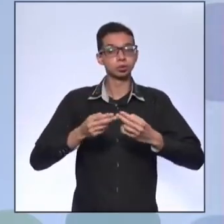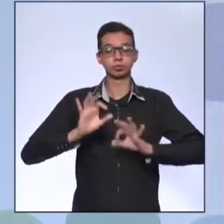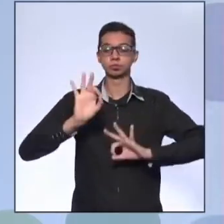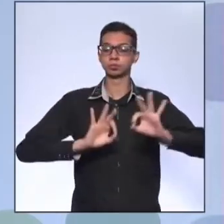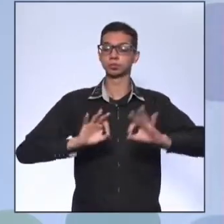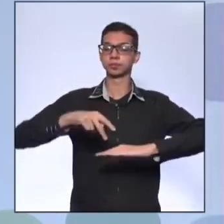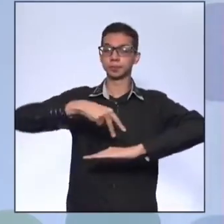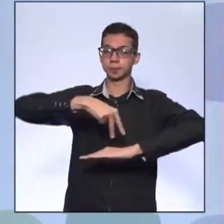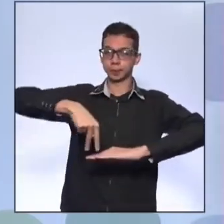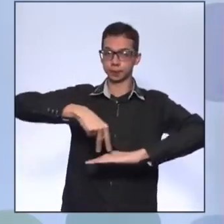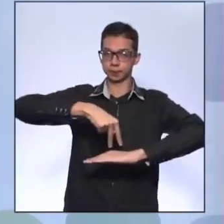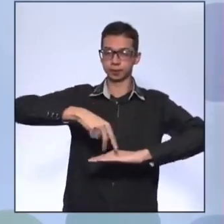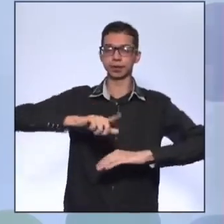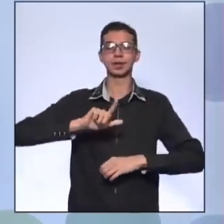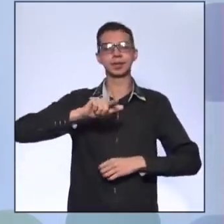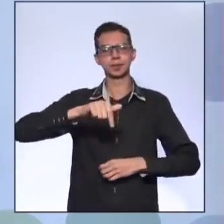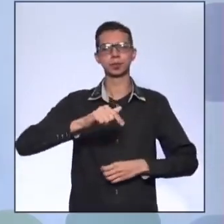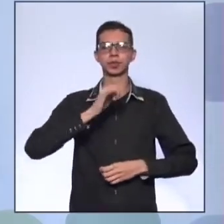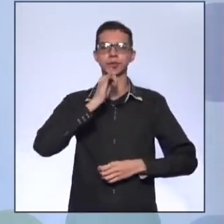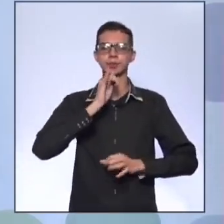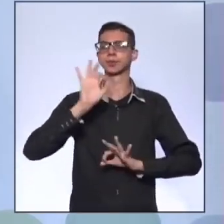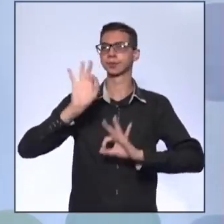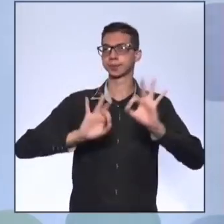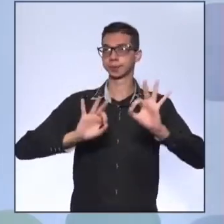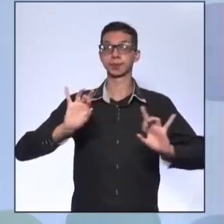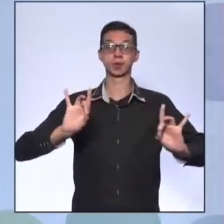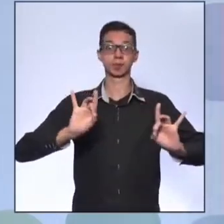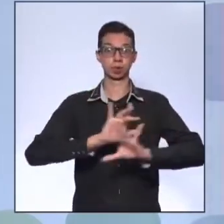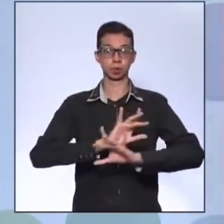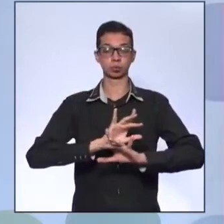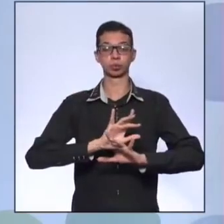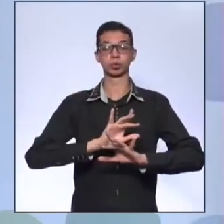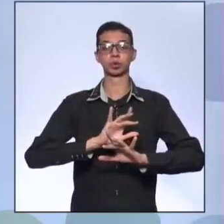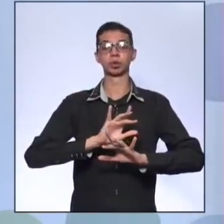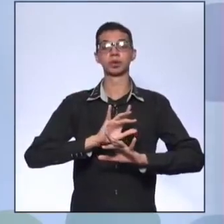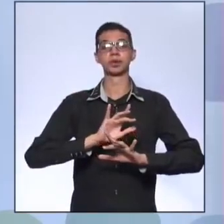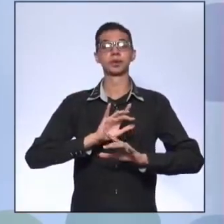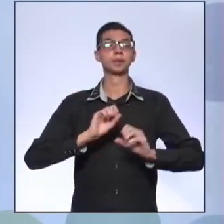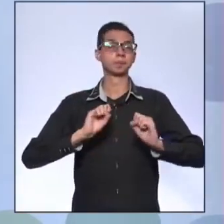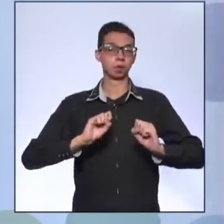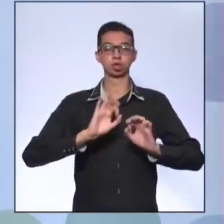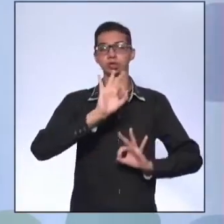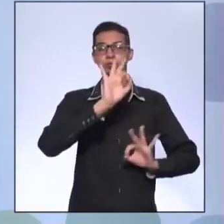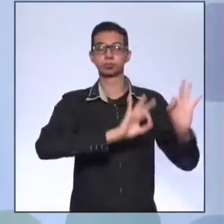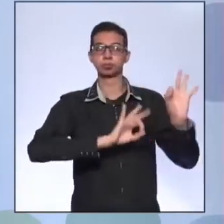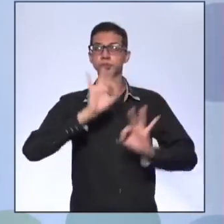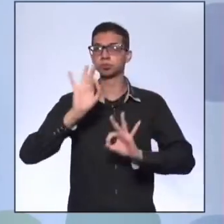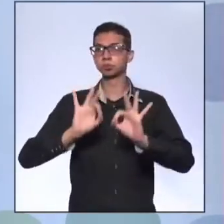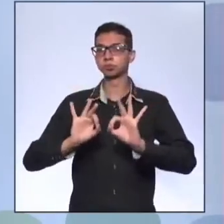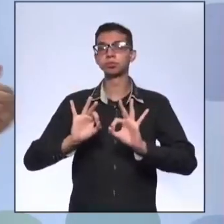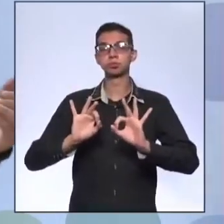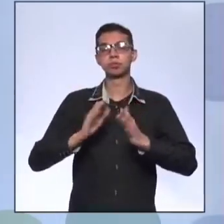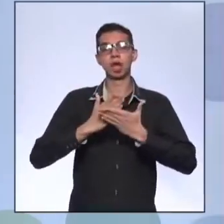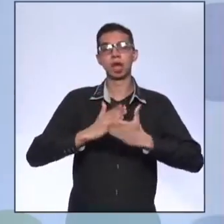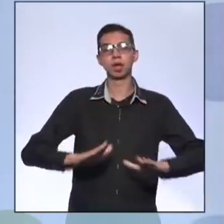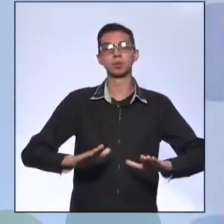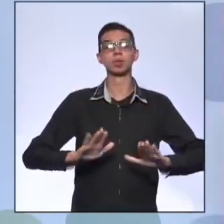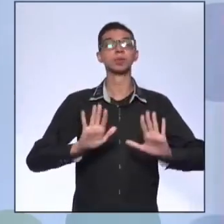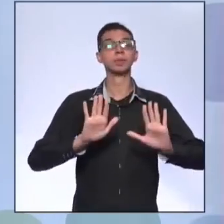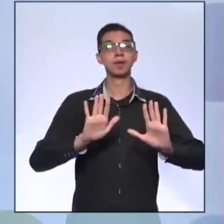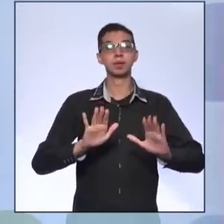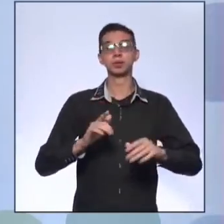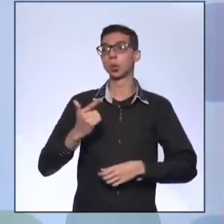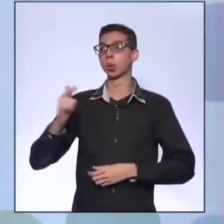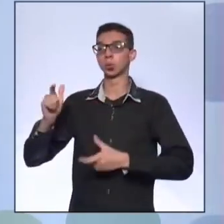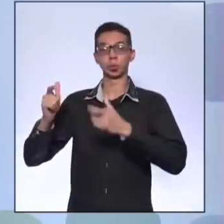do momento em que eu desmontar esta obra, claro, de repente ela pode ser montada num outro local que tem uma configuração próxima